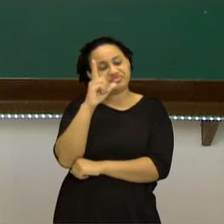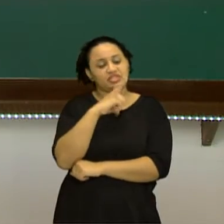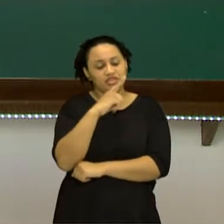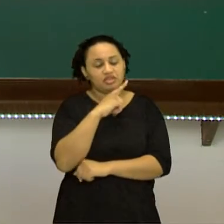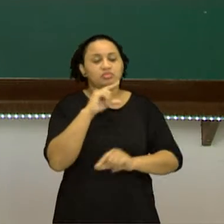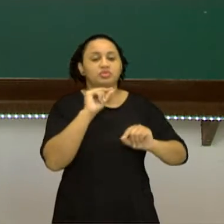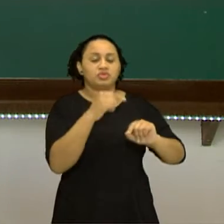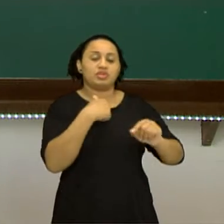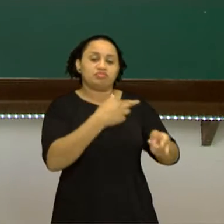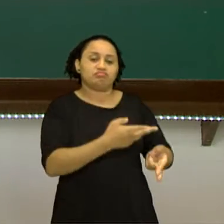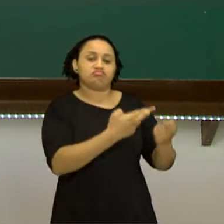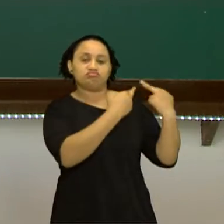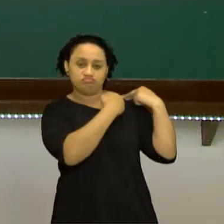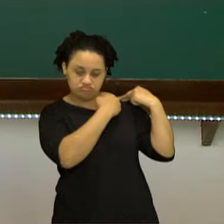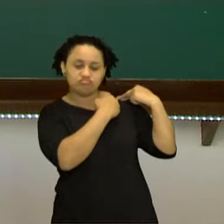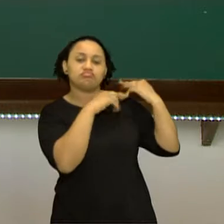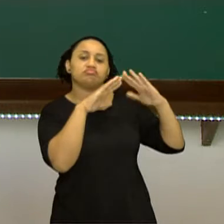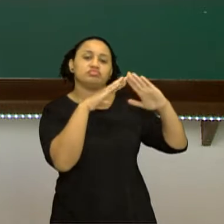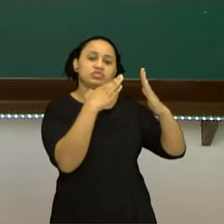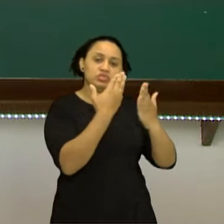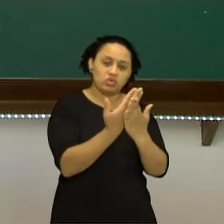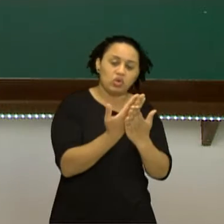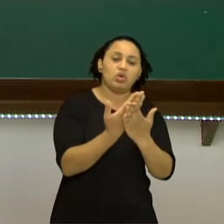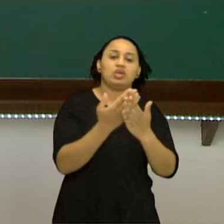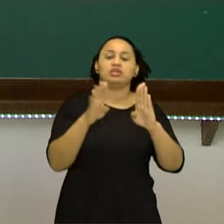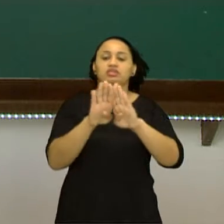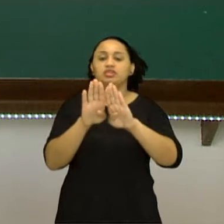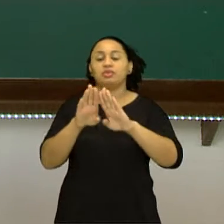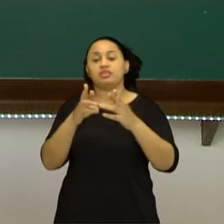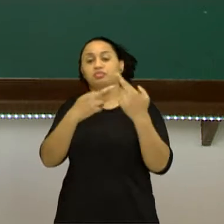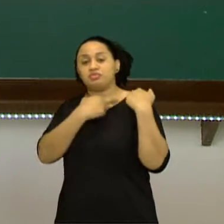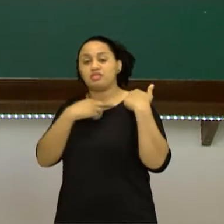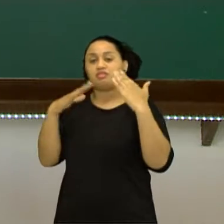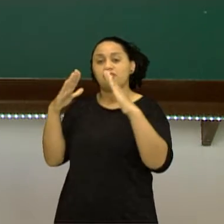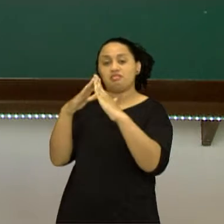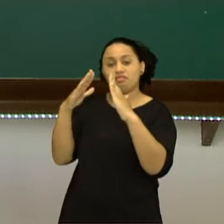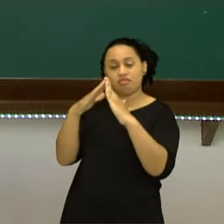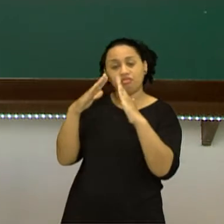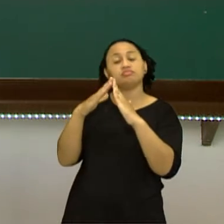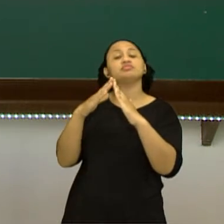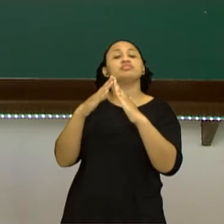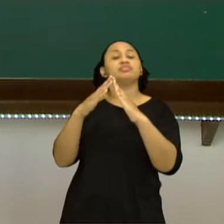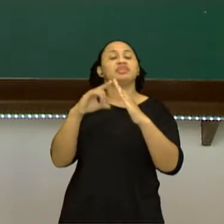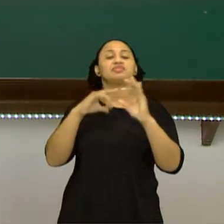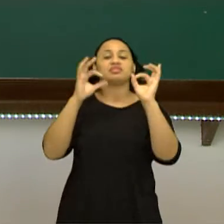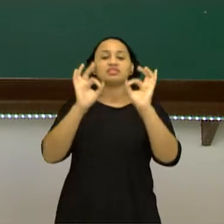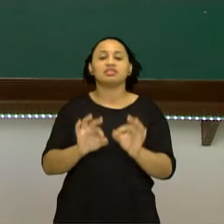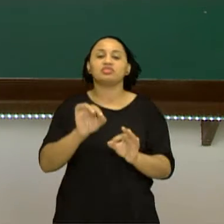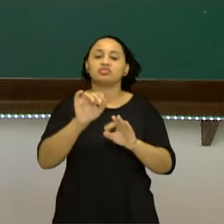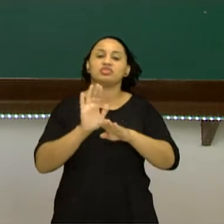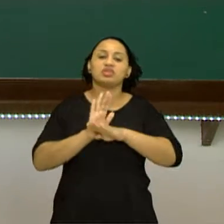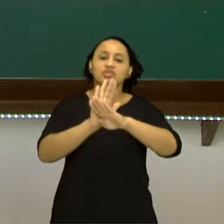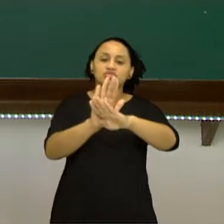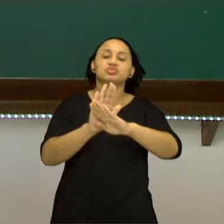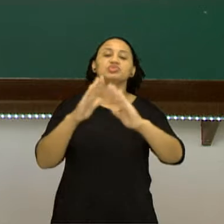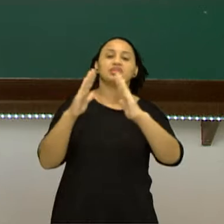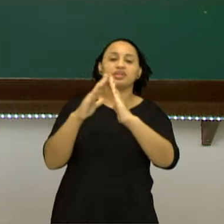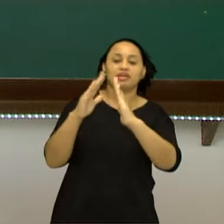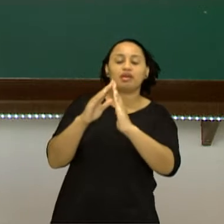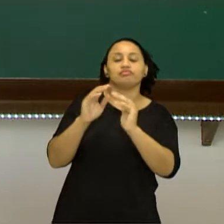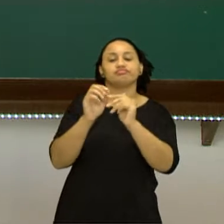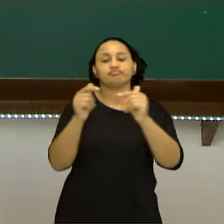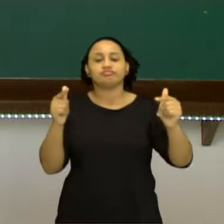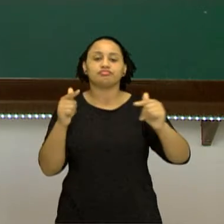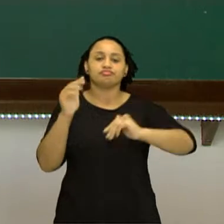as nossas responsabilidades na escola, as nossas responsabilidades em casa. Tenho certeza, né, que você contribui com as